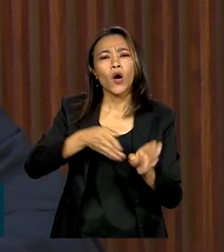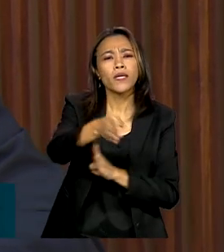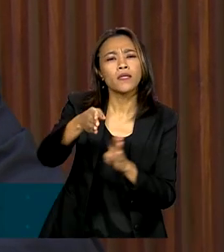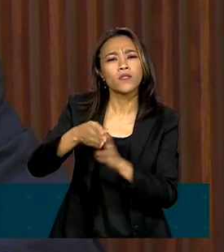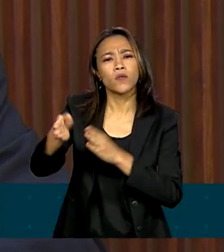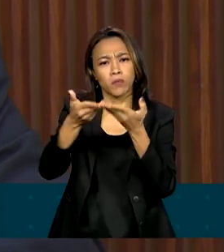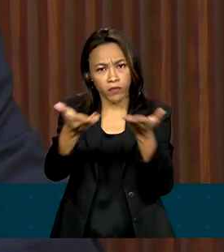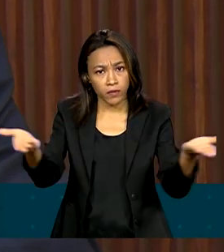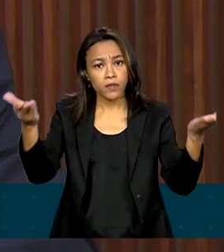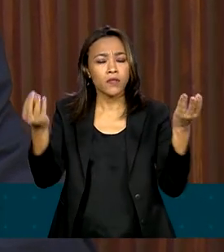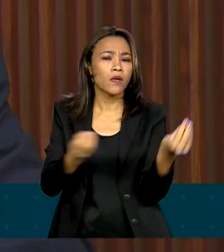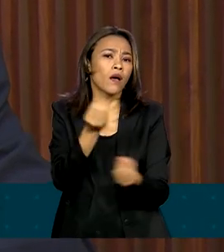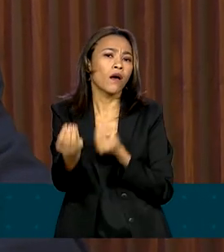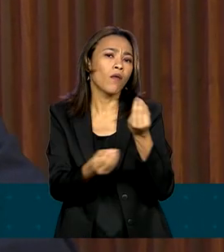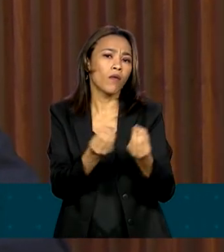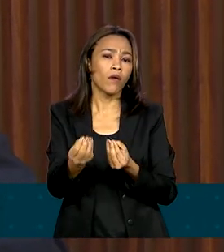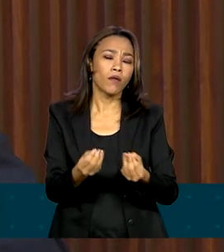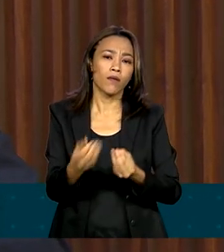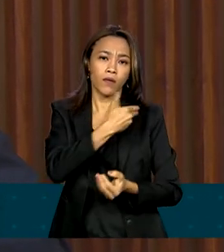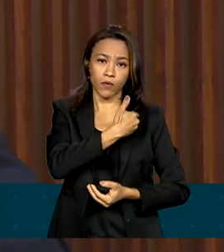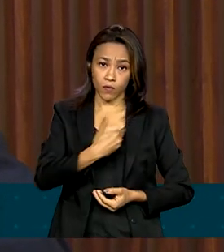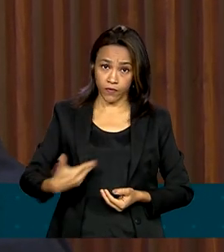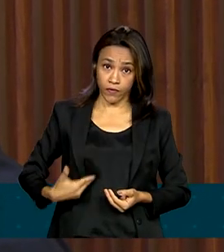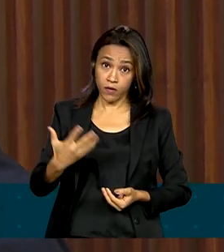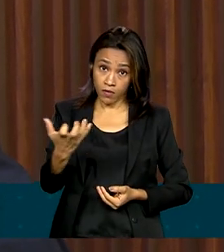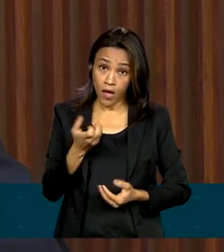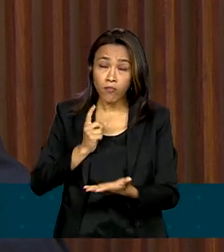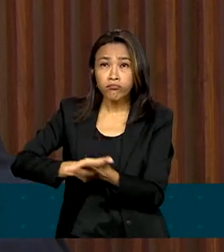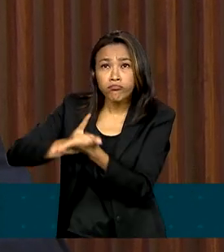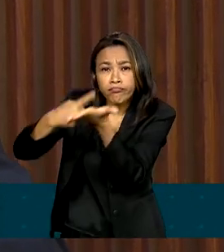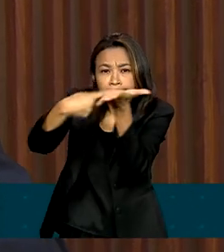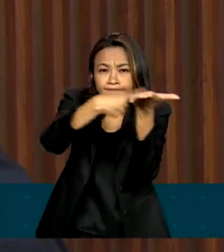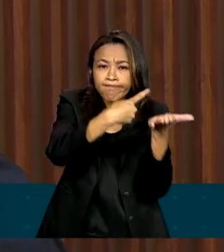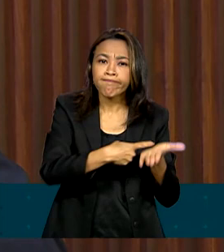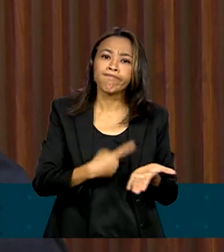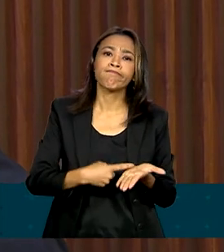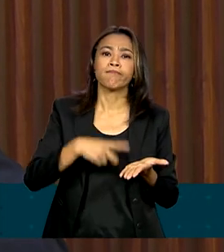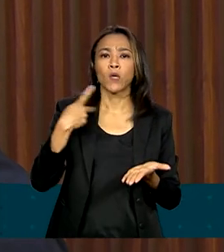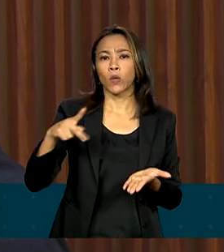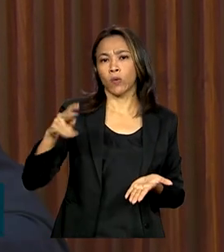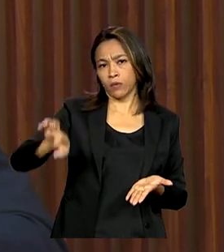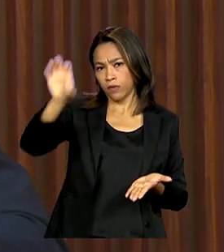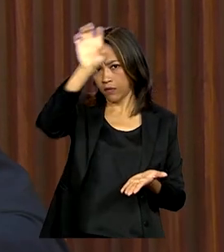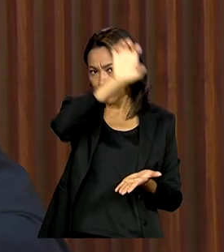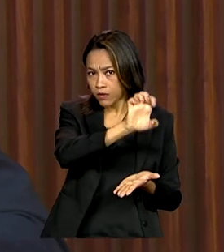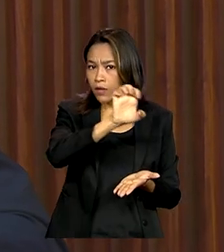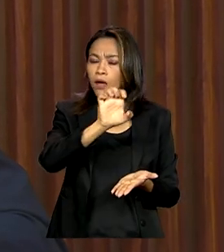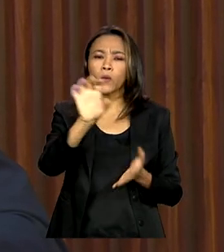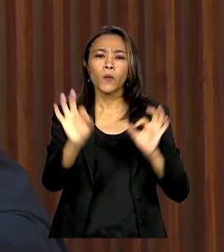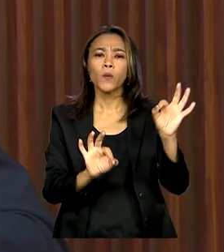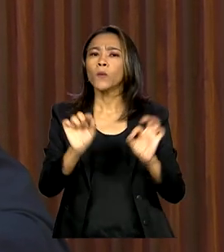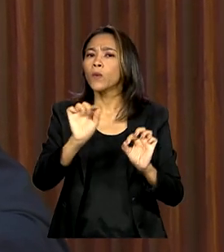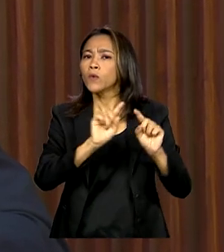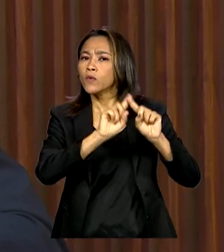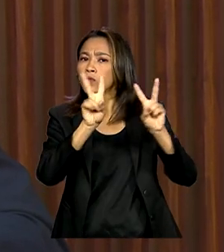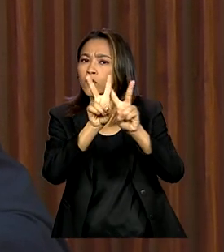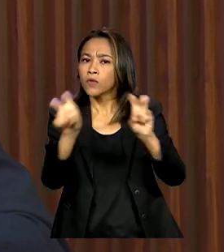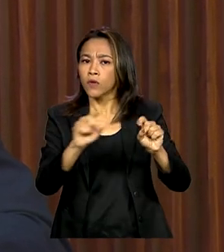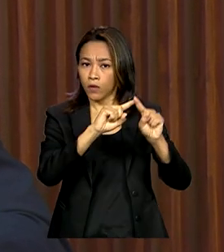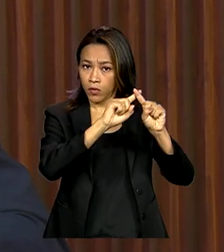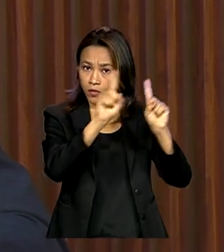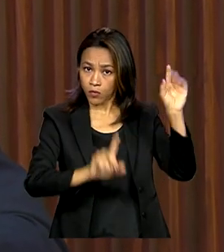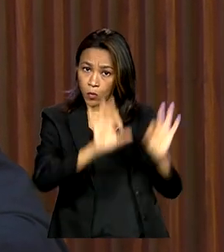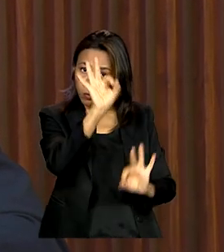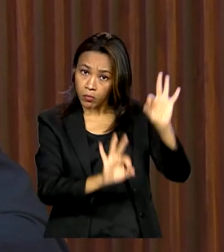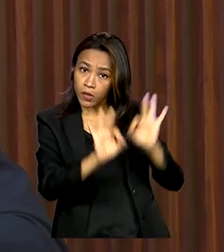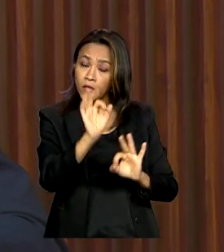sobre como que o governo quer construir, junto com os governadores e governadoras, um plano de investimentos.